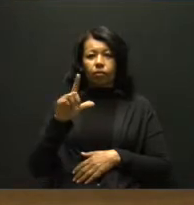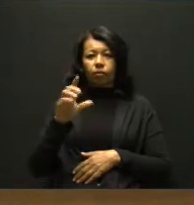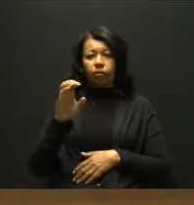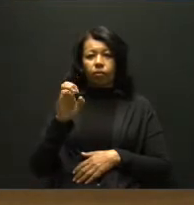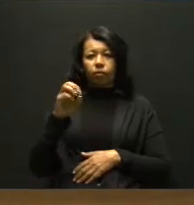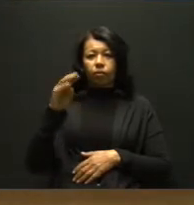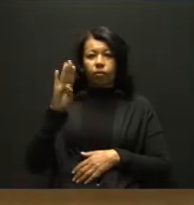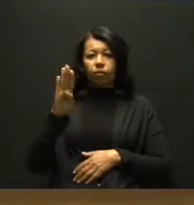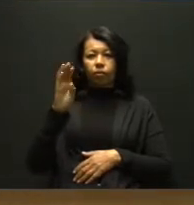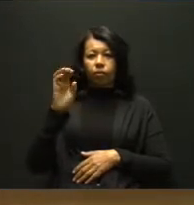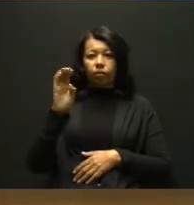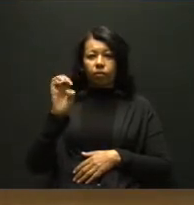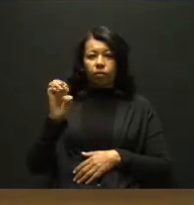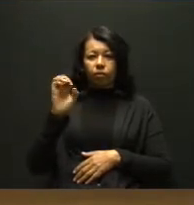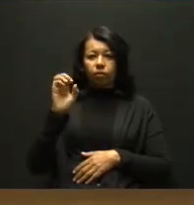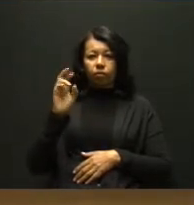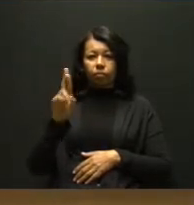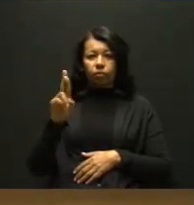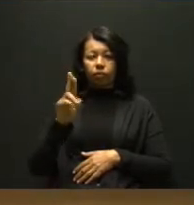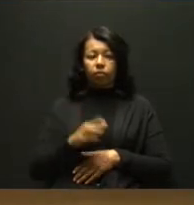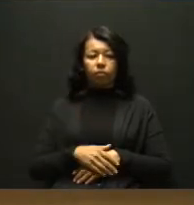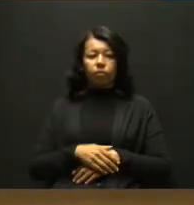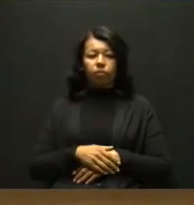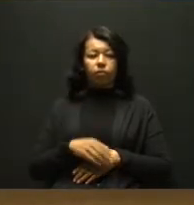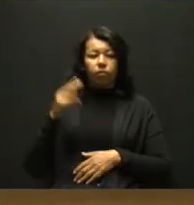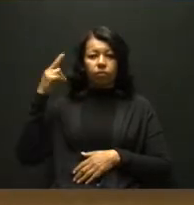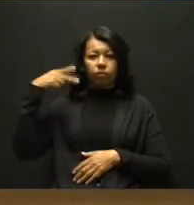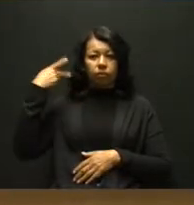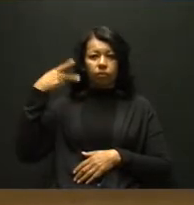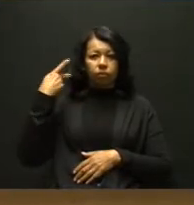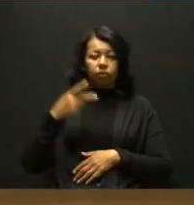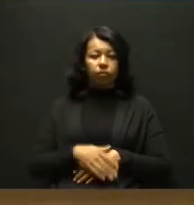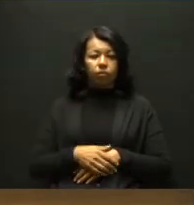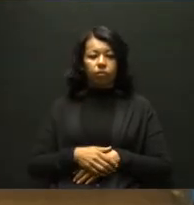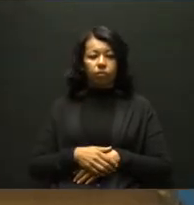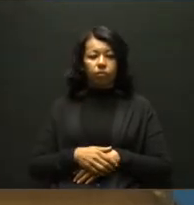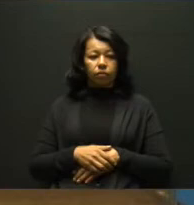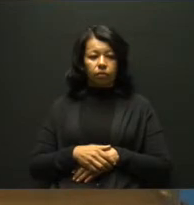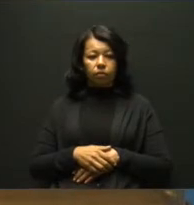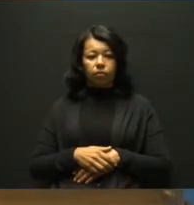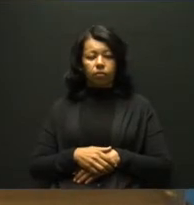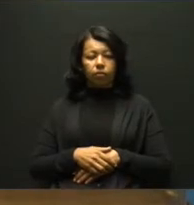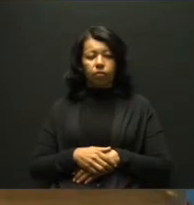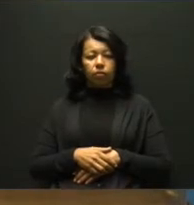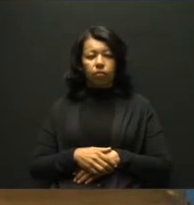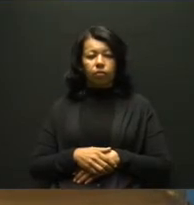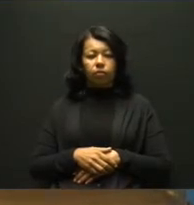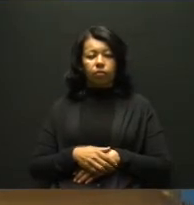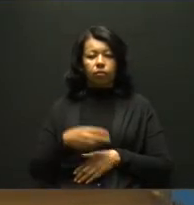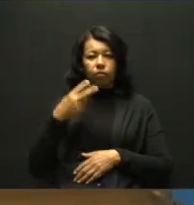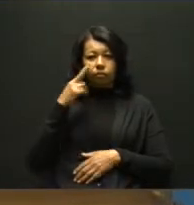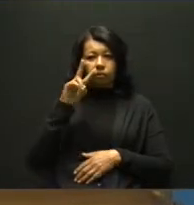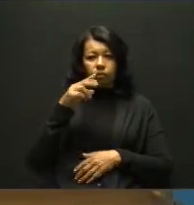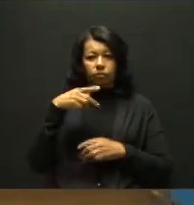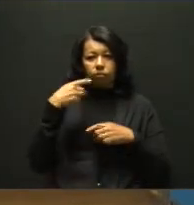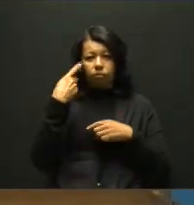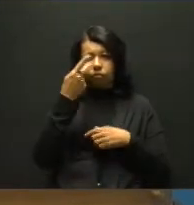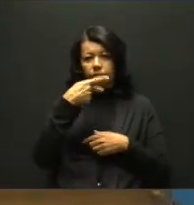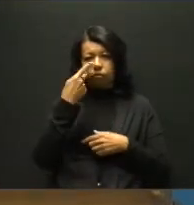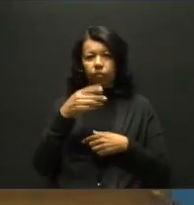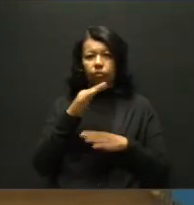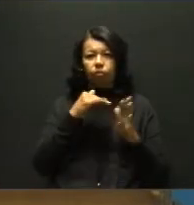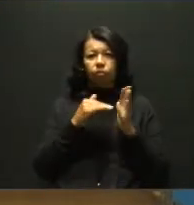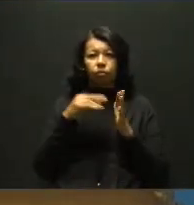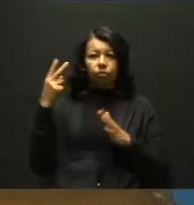nobres vereadores senhora vereadora bom ouvindo o discurso que de todos os